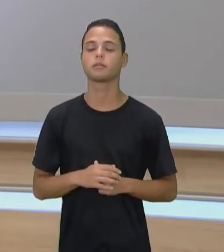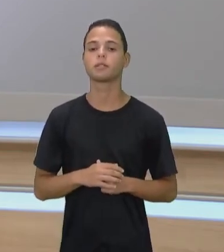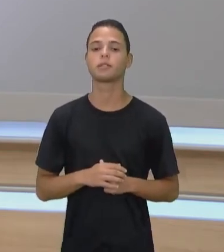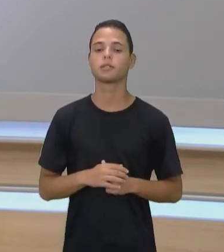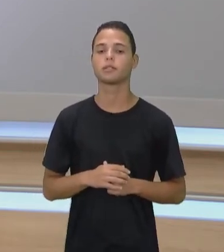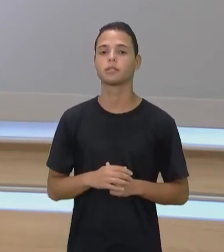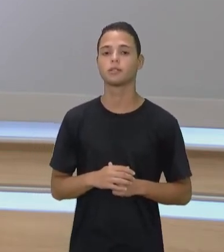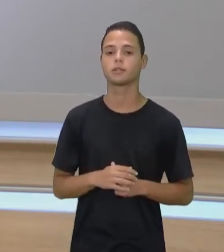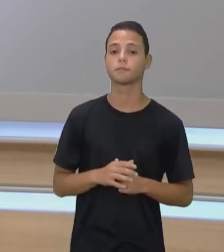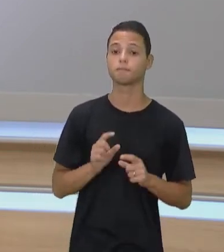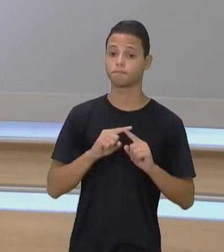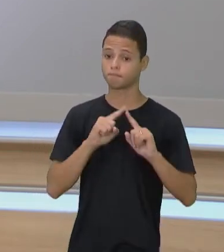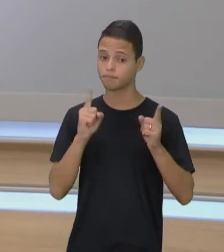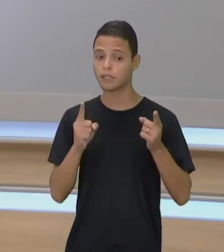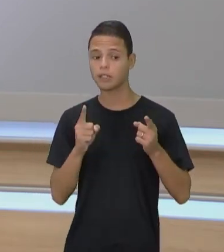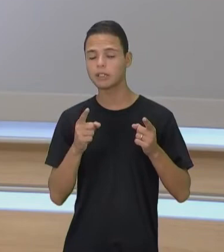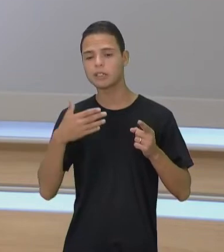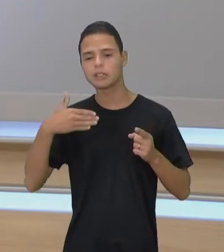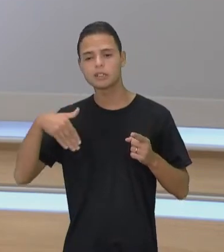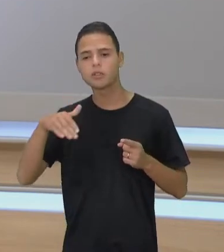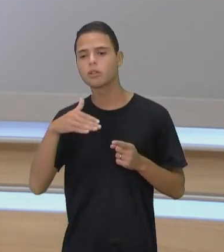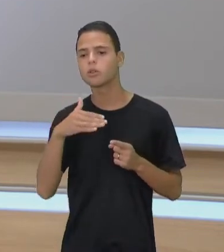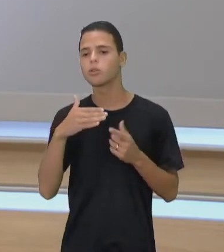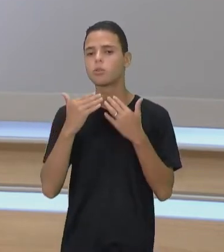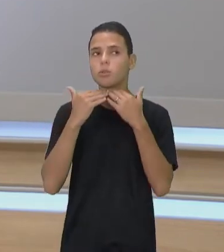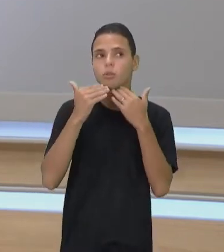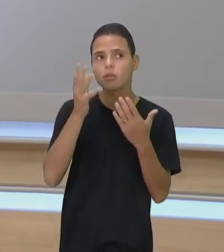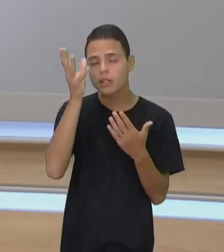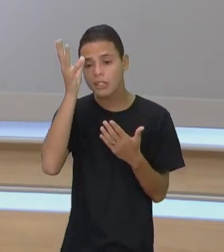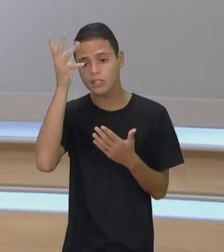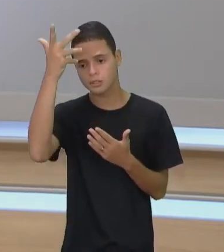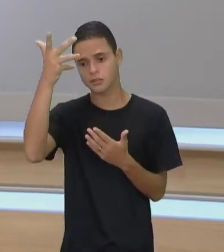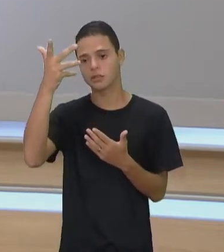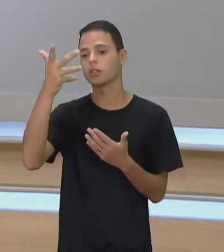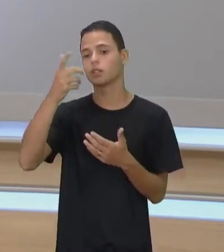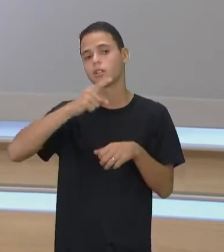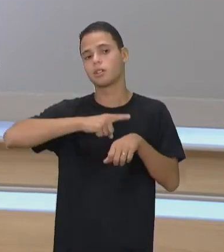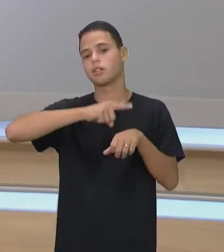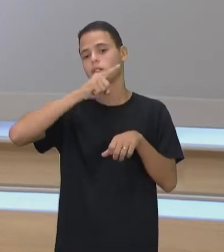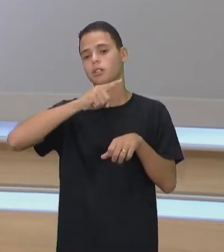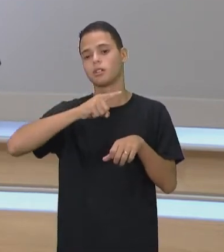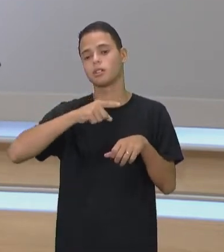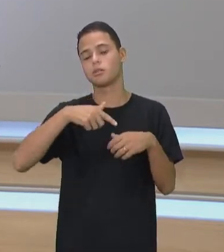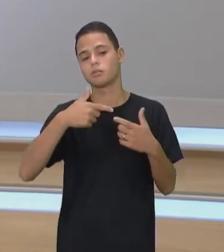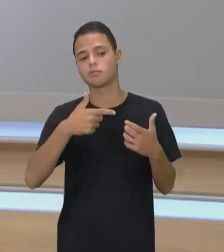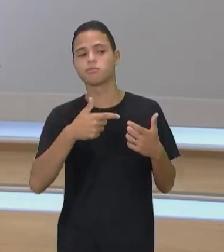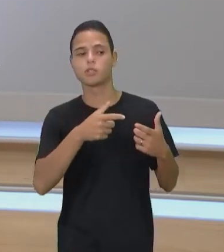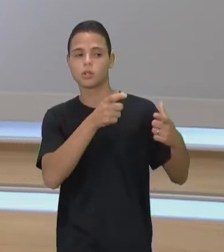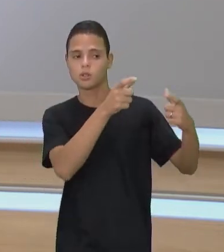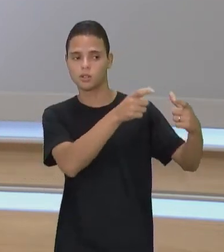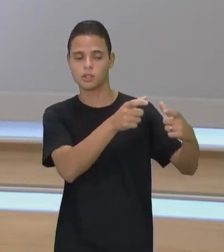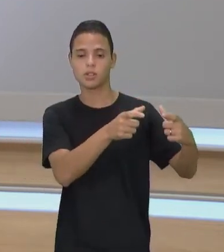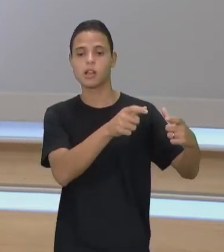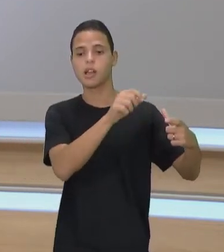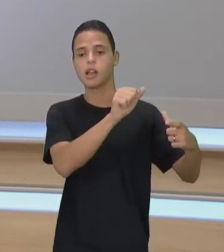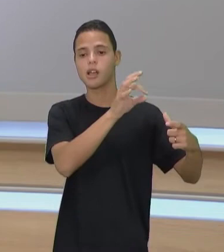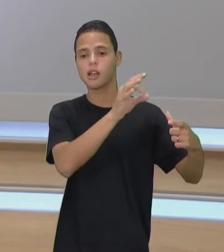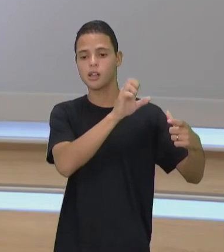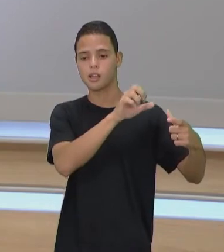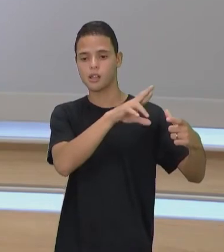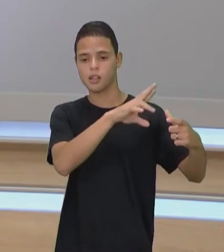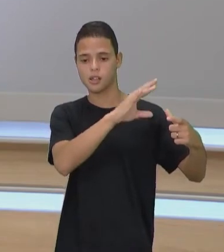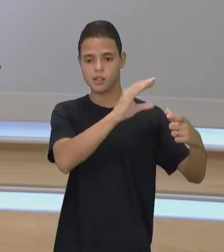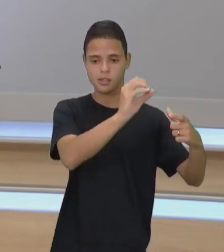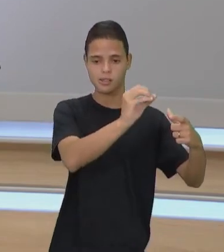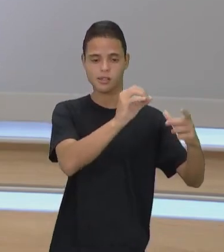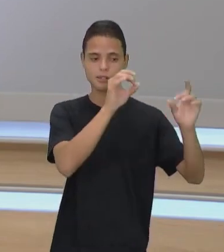a gente não encontra ou a gente não tem essa solução imediata, o aterro sanitário é uma das melhores opções. Porque justamente,